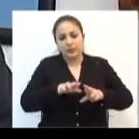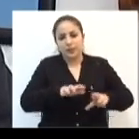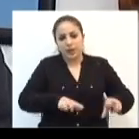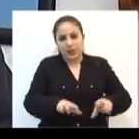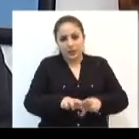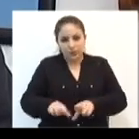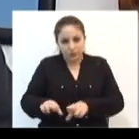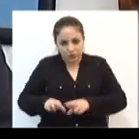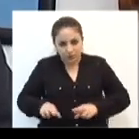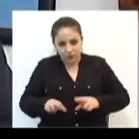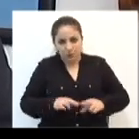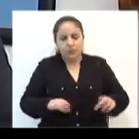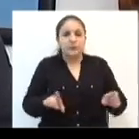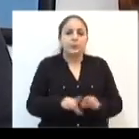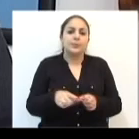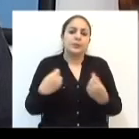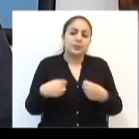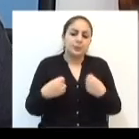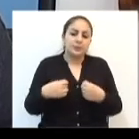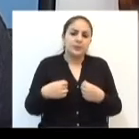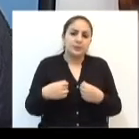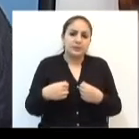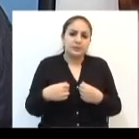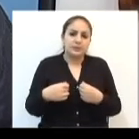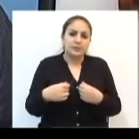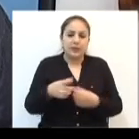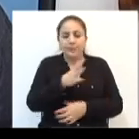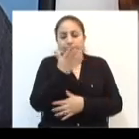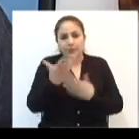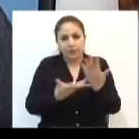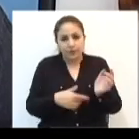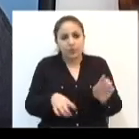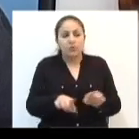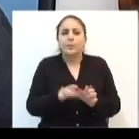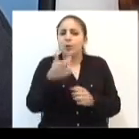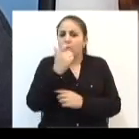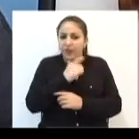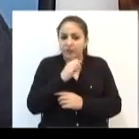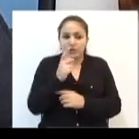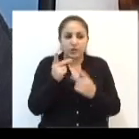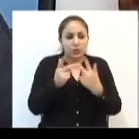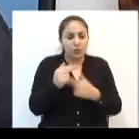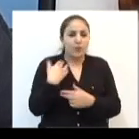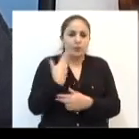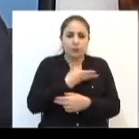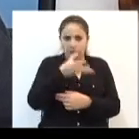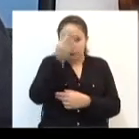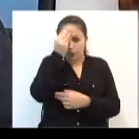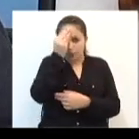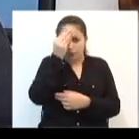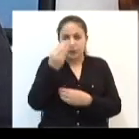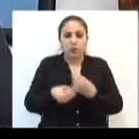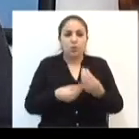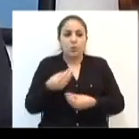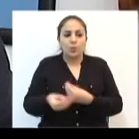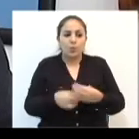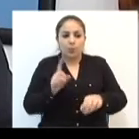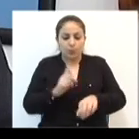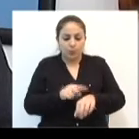dos processos que precisam de parecer ambiental. Então me parece que mesmo a gente entendendo o